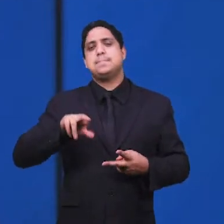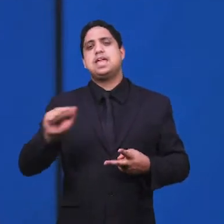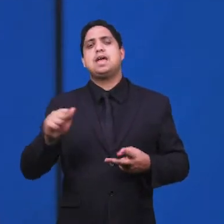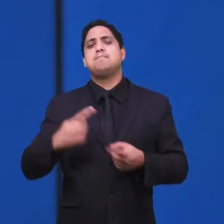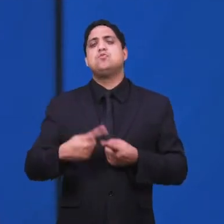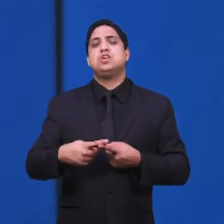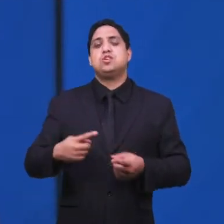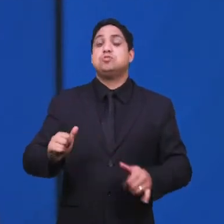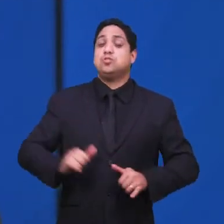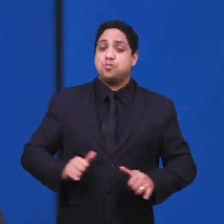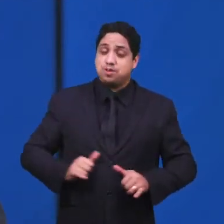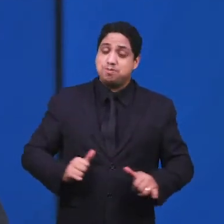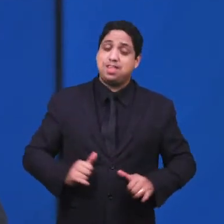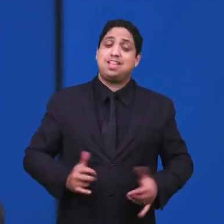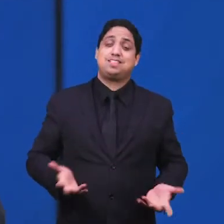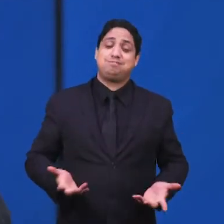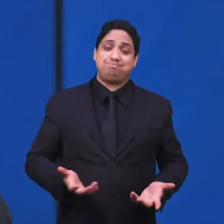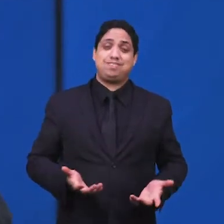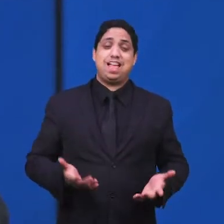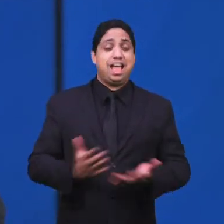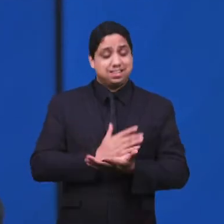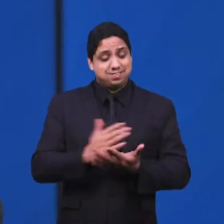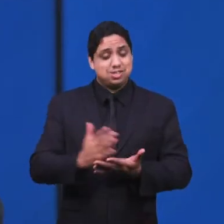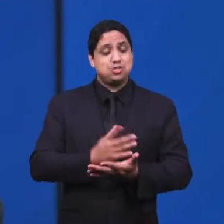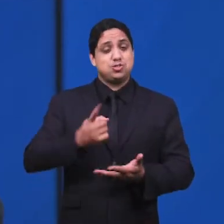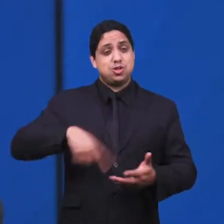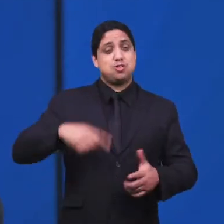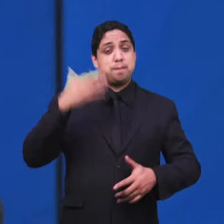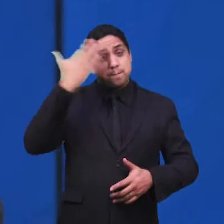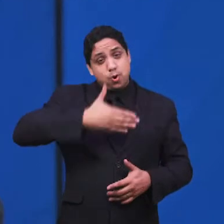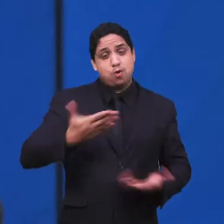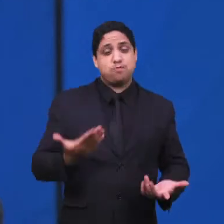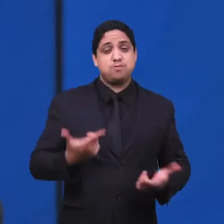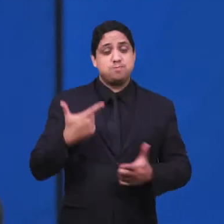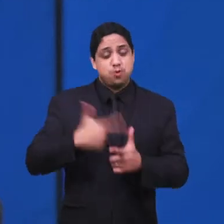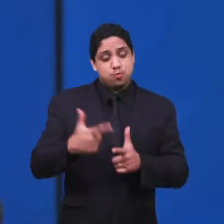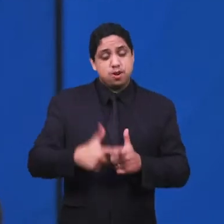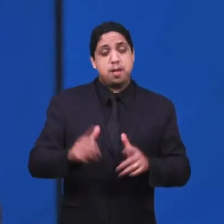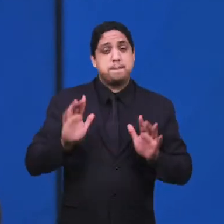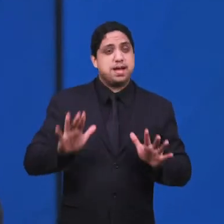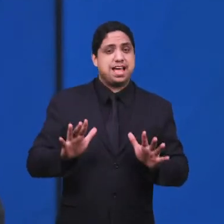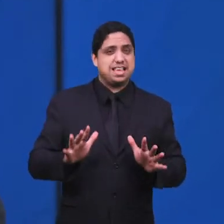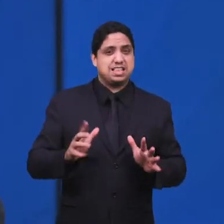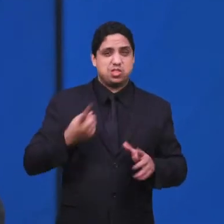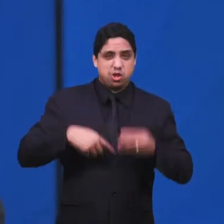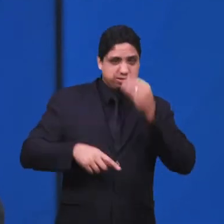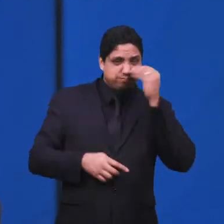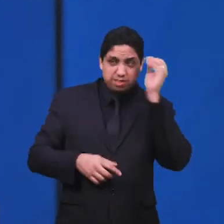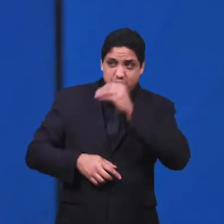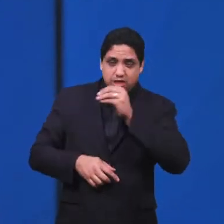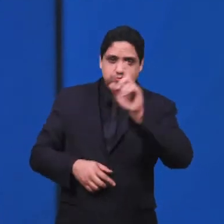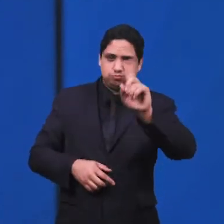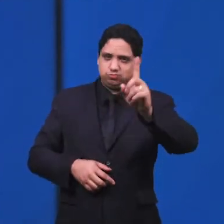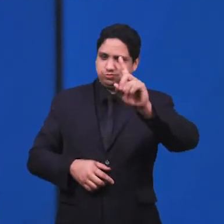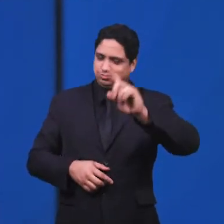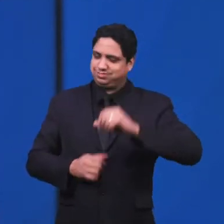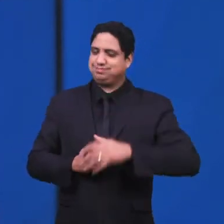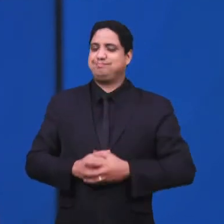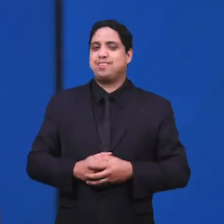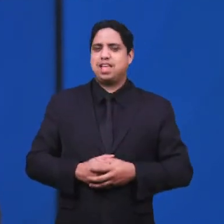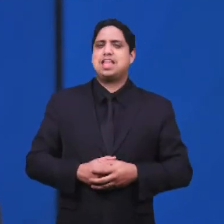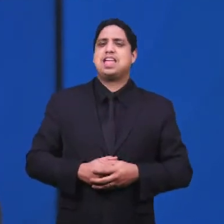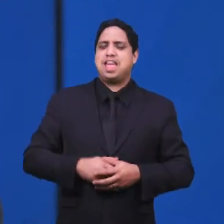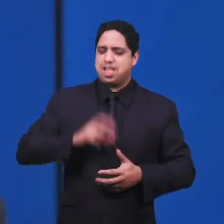fala de sofrimento. Então muitas vezes nós passamos por provas, mas não deixamos de receber nessas provas como